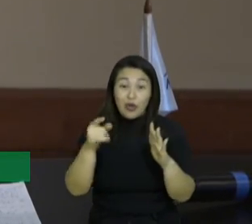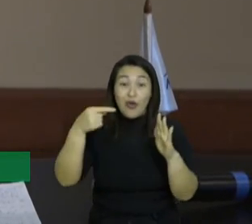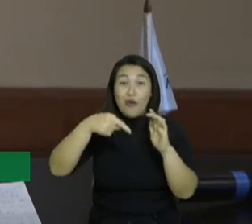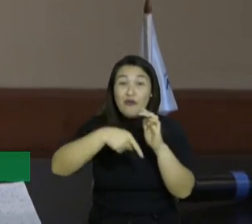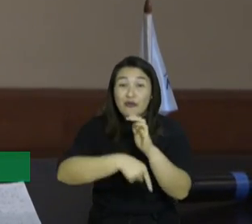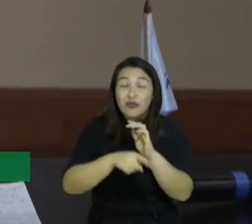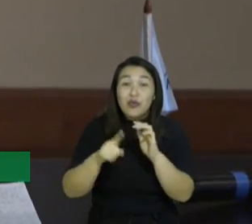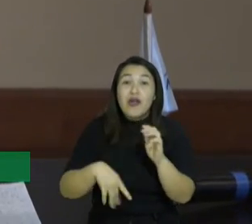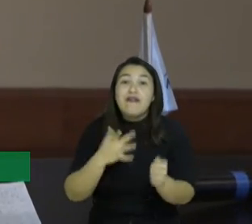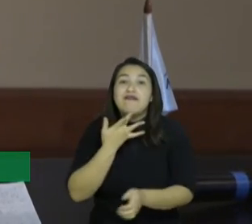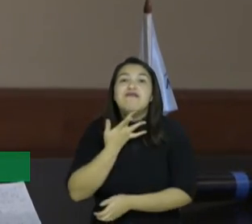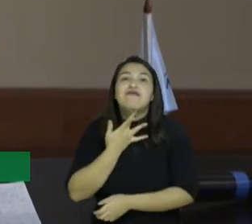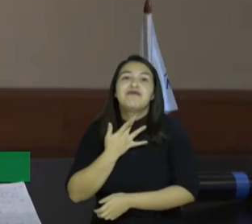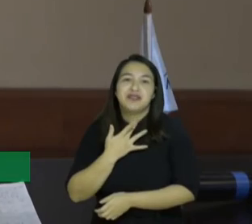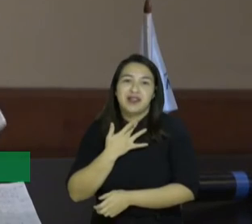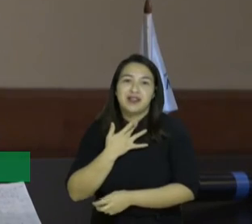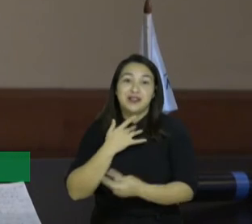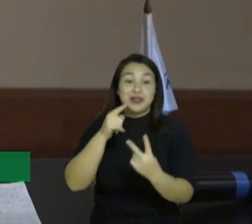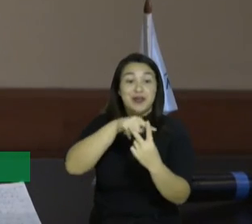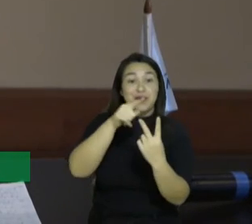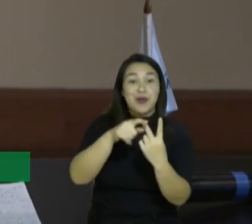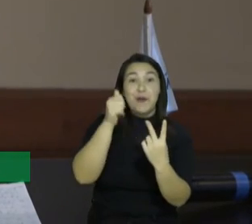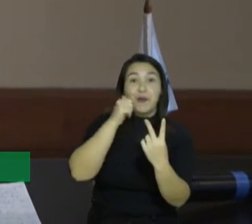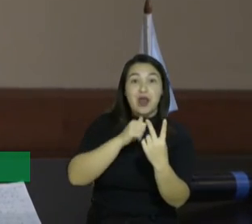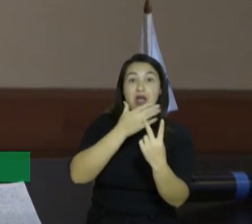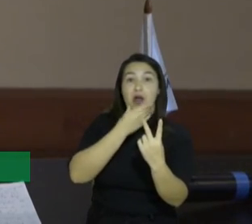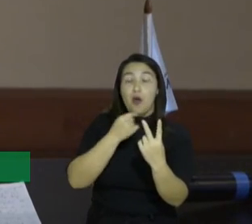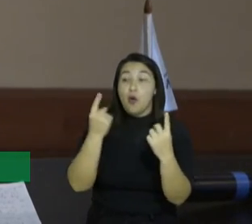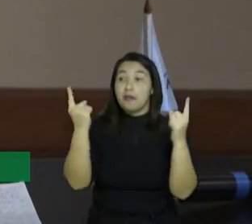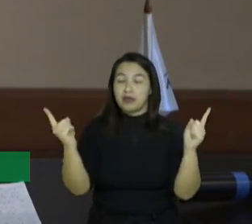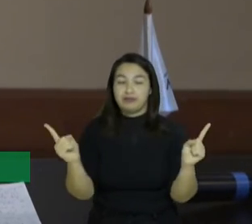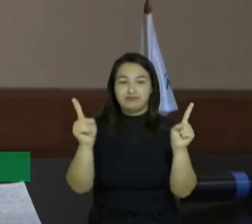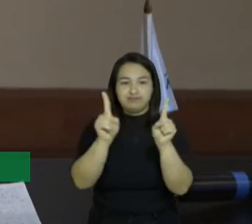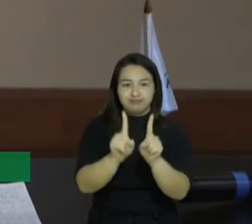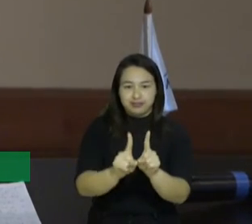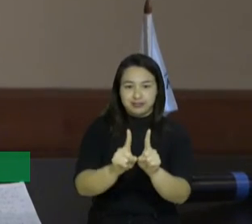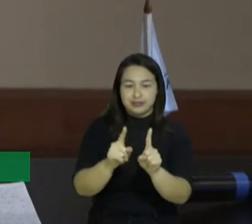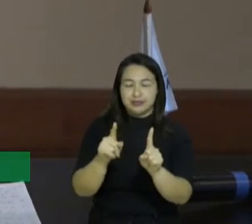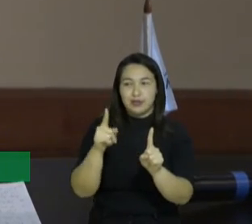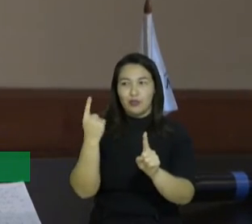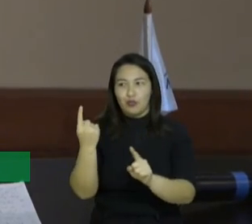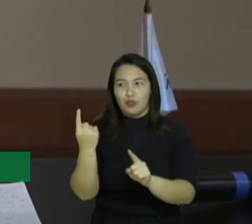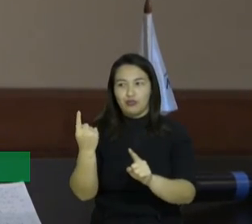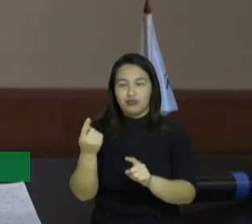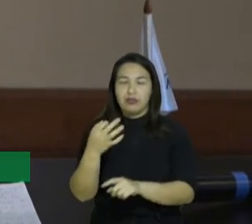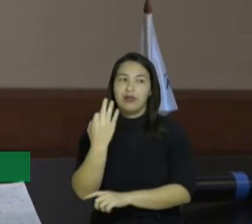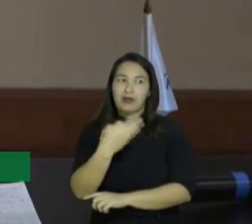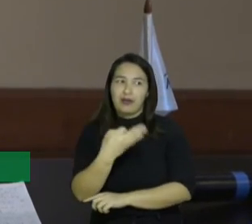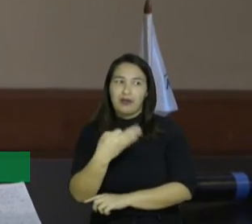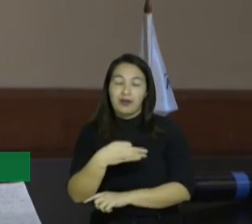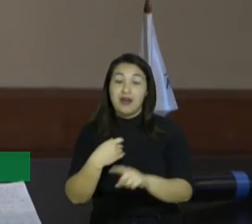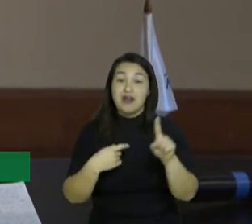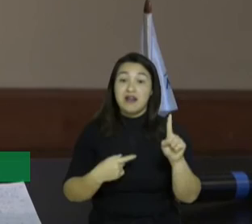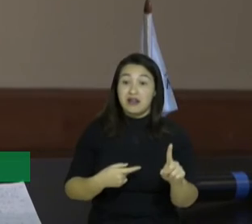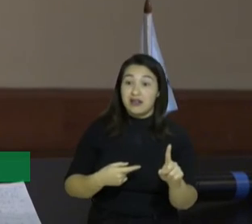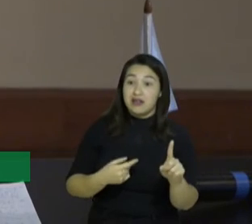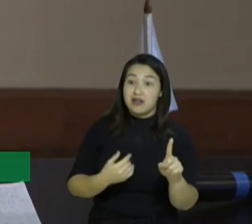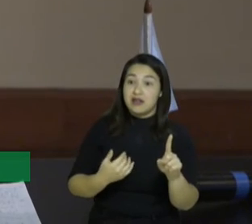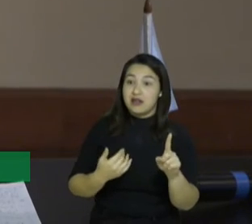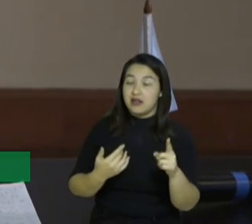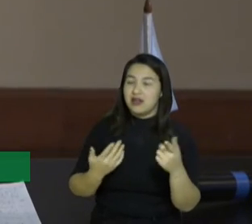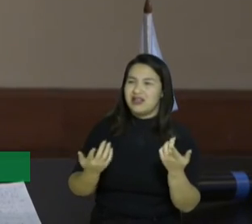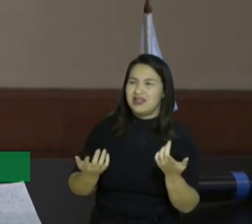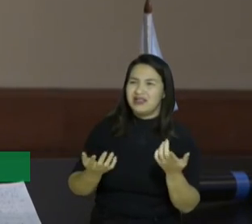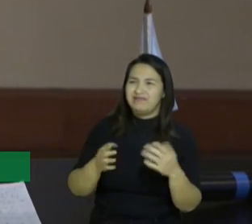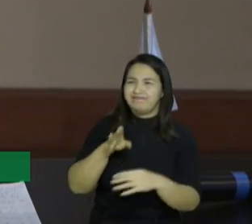né o marido e a mulher para se darem bem um tem que às vezes ceder né né aquela coisa eu ficar quieto ou ser feliz